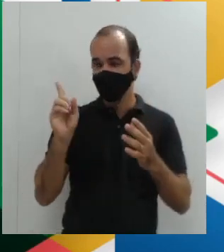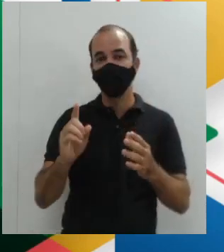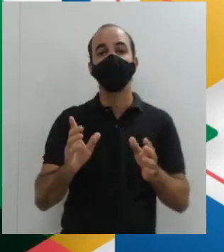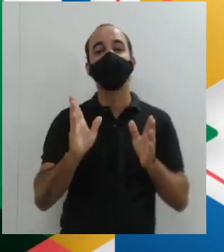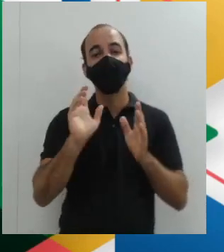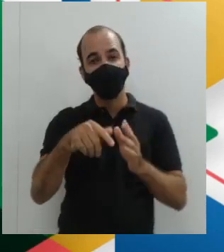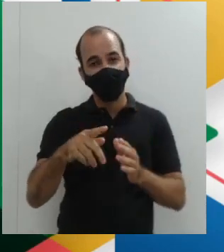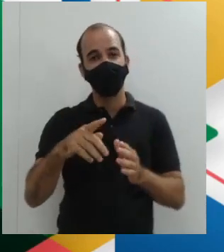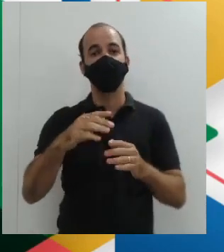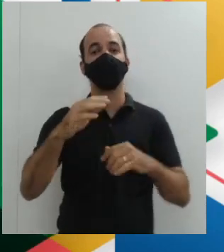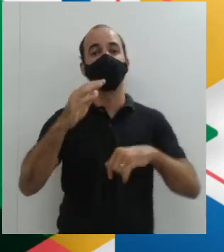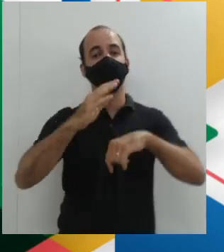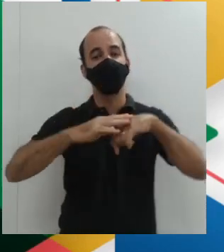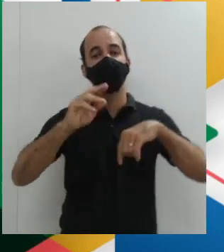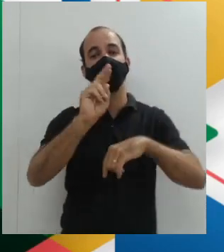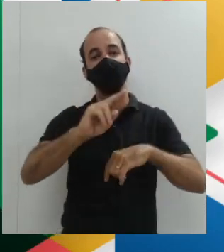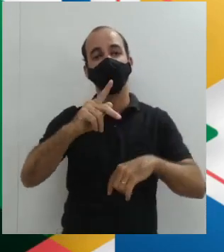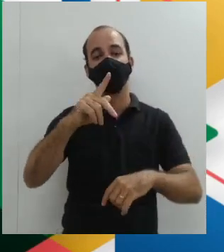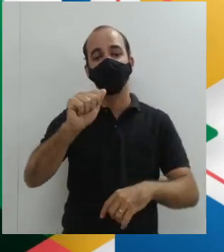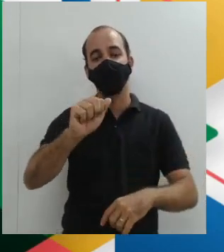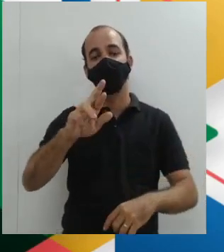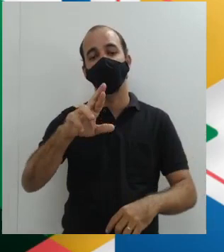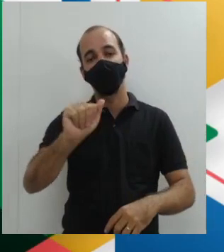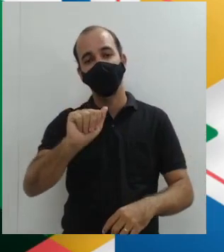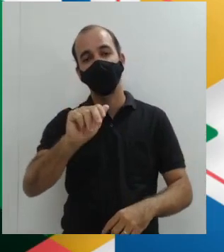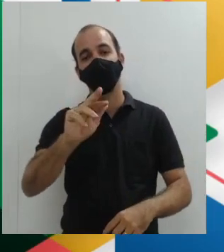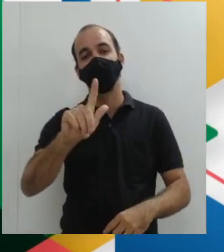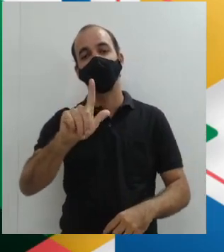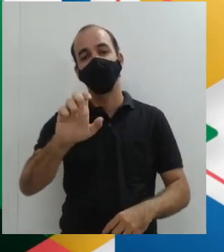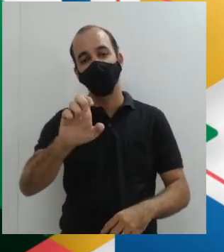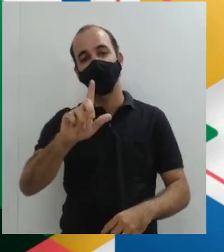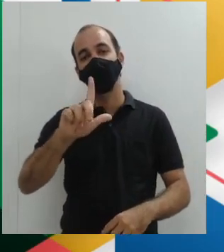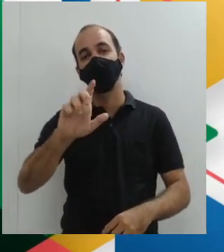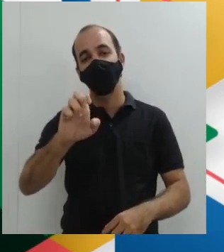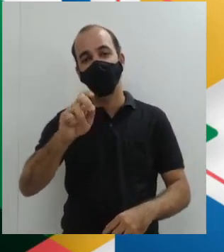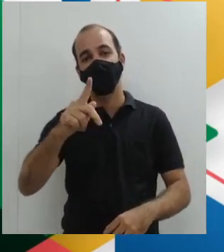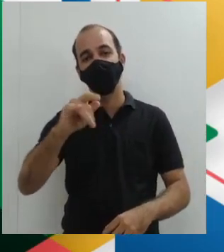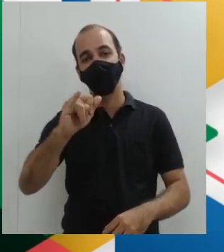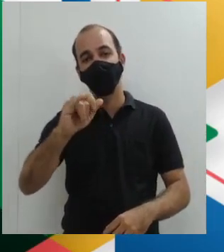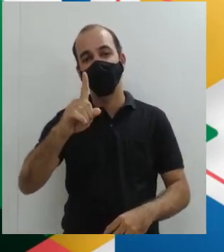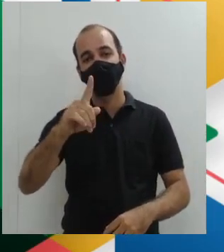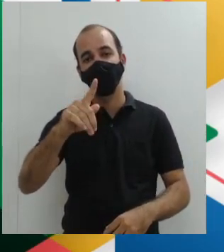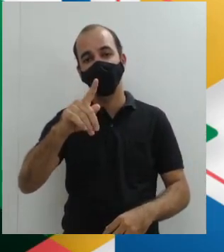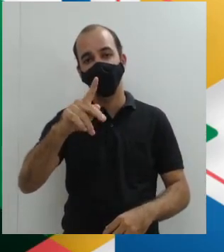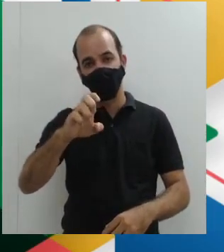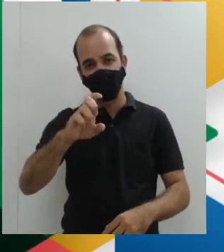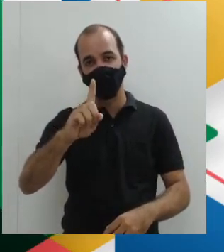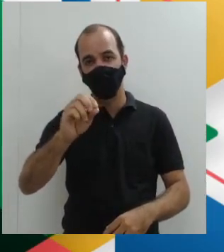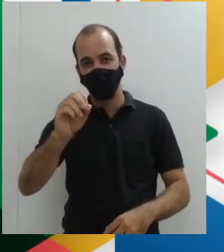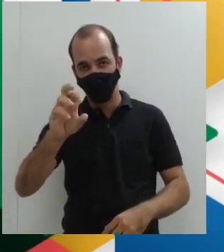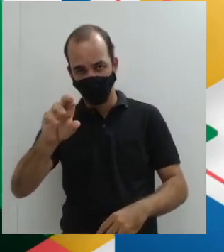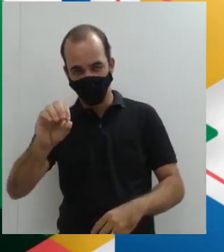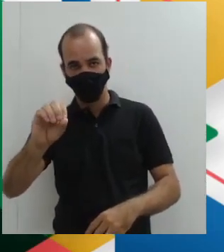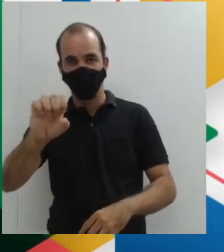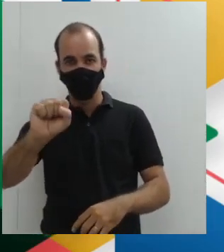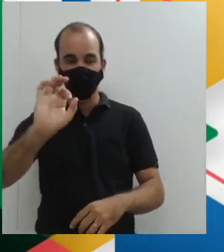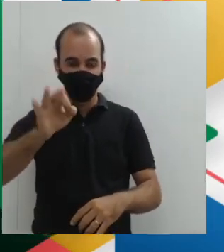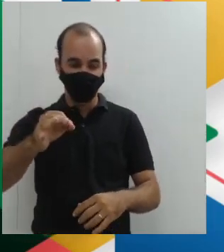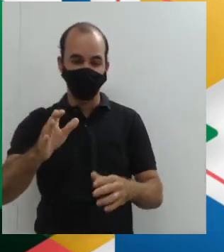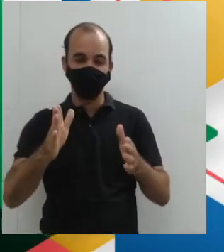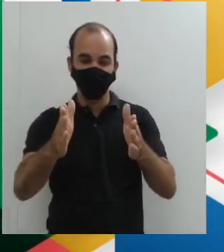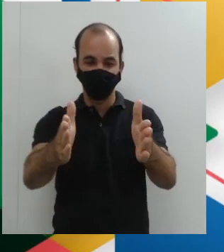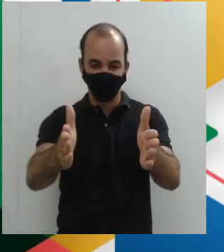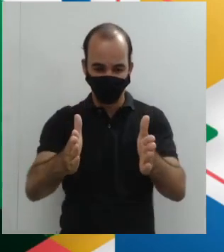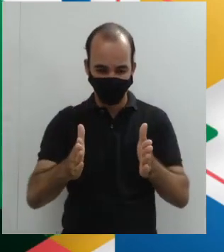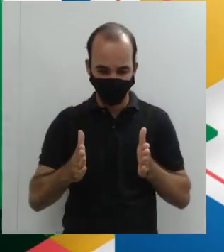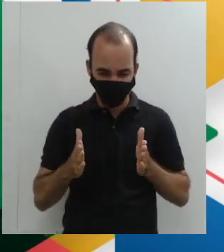paralelepípedos, tá certo? Beleza, vamos embora. A, B e C são as dimensões desse paralelepípedo. Então observe que